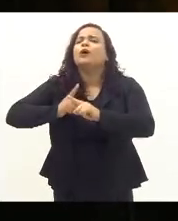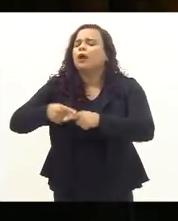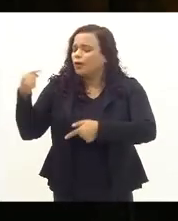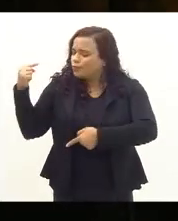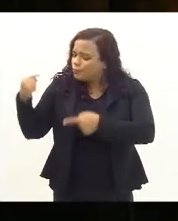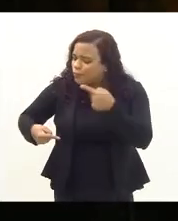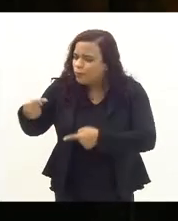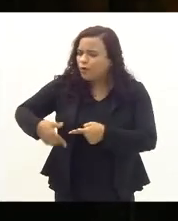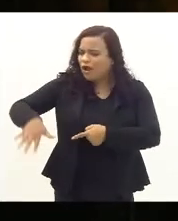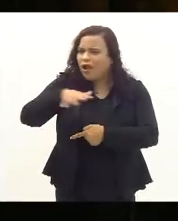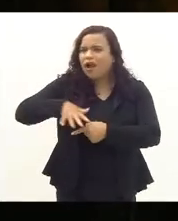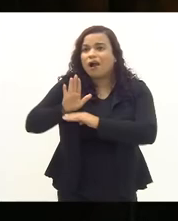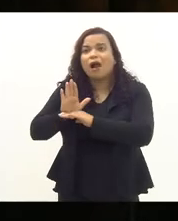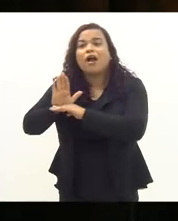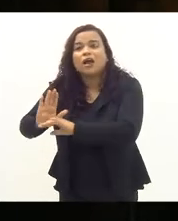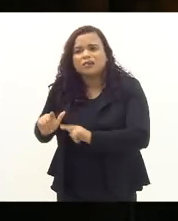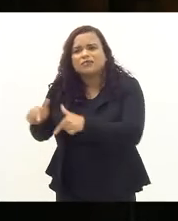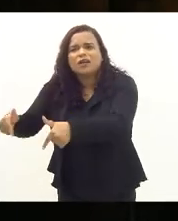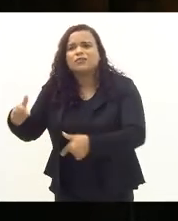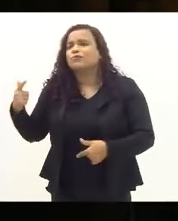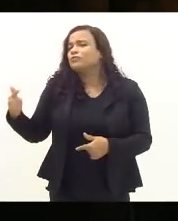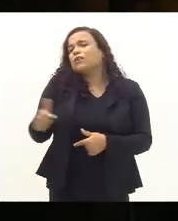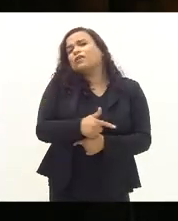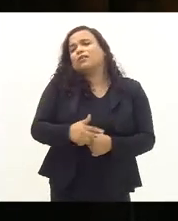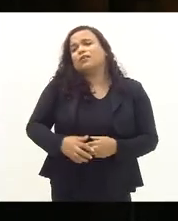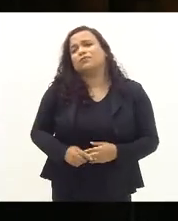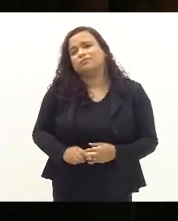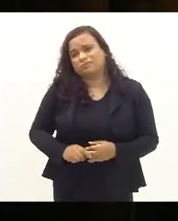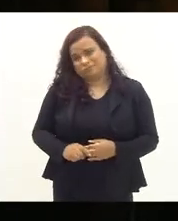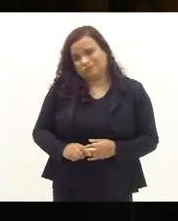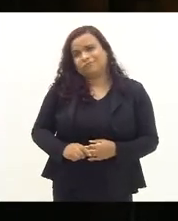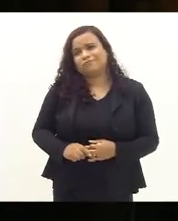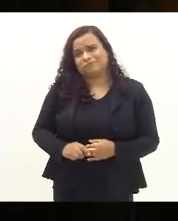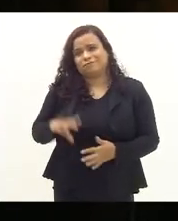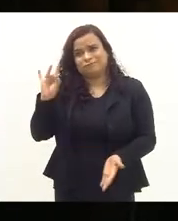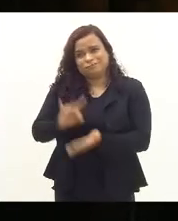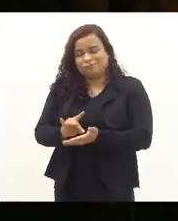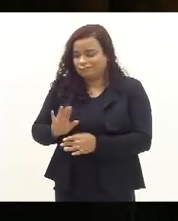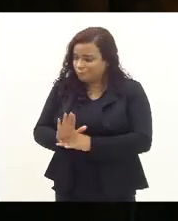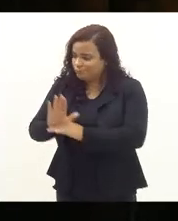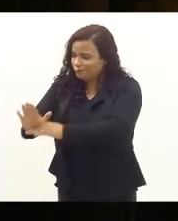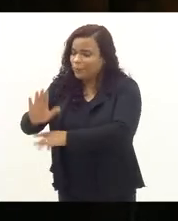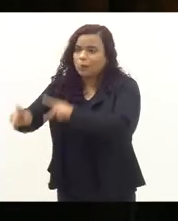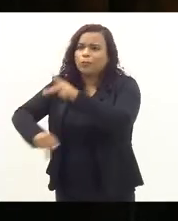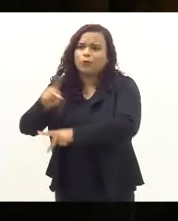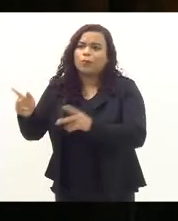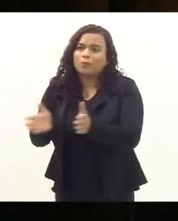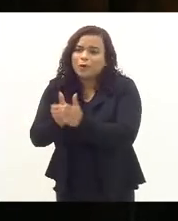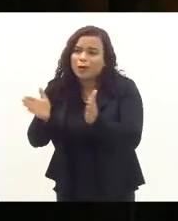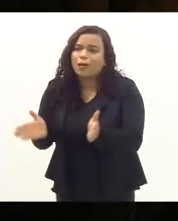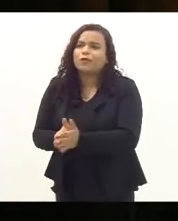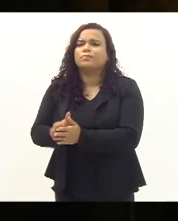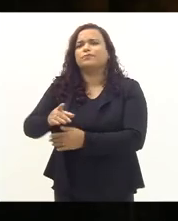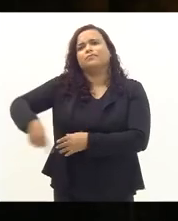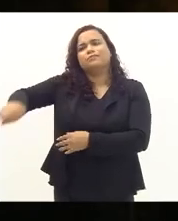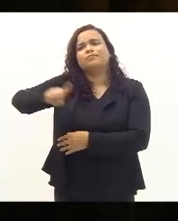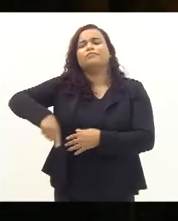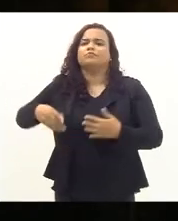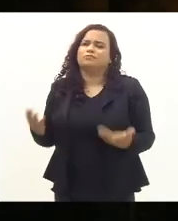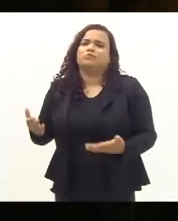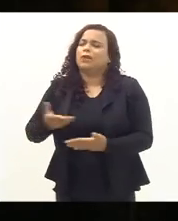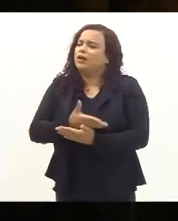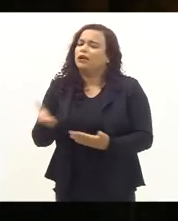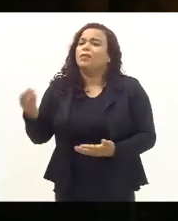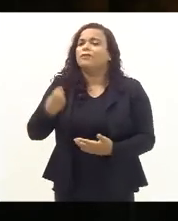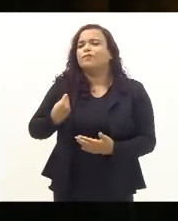política que possa ser mais factível para a população mais pobre e que vive